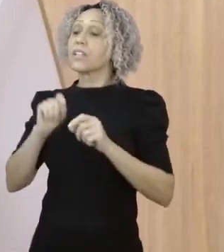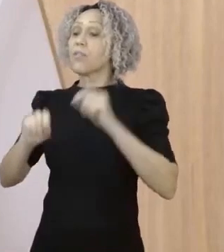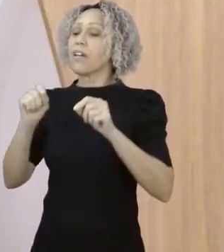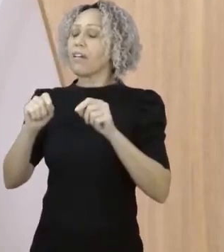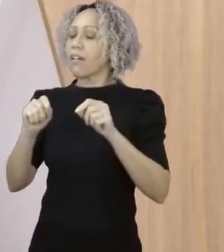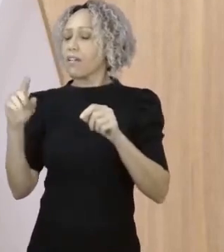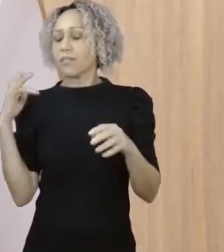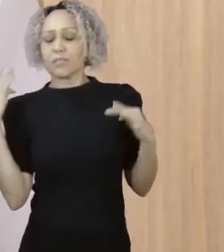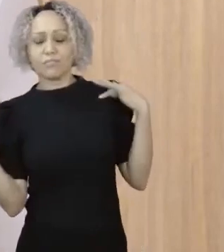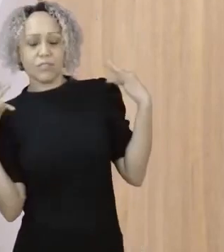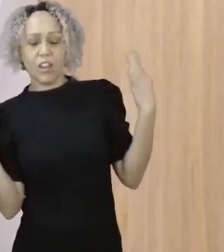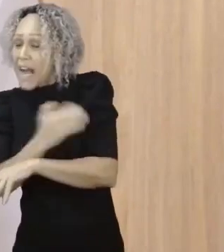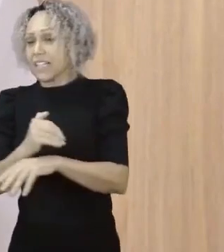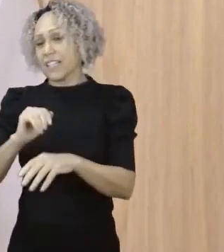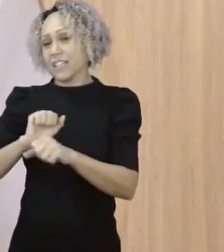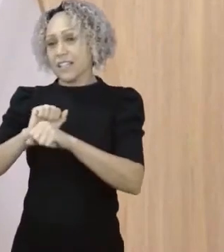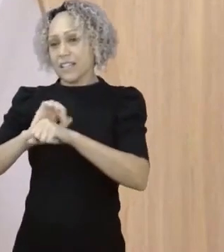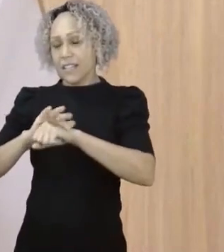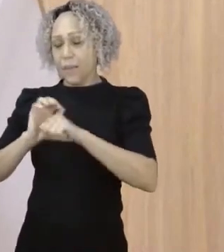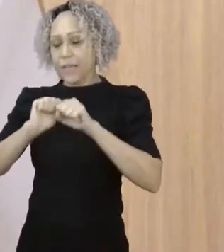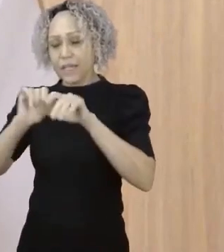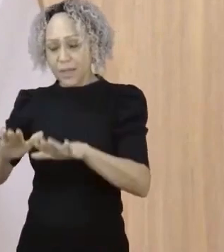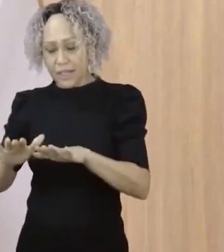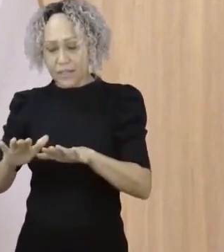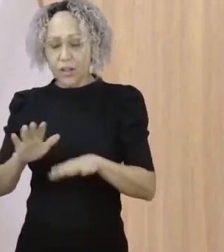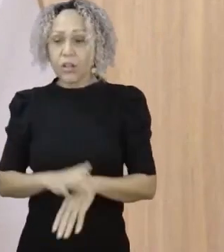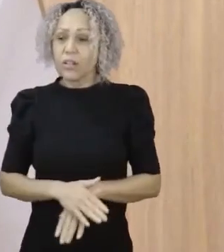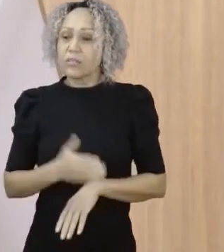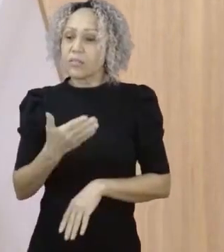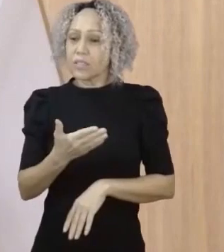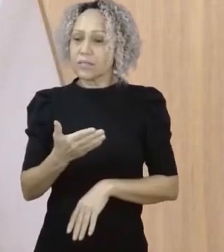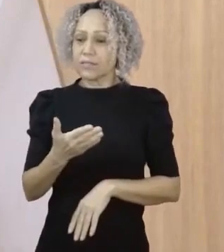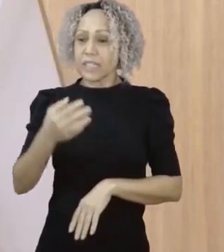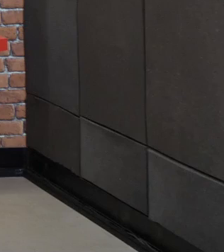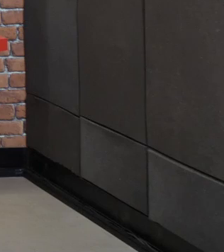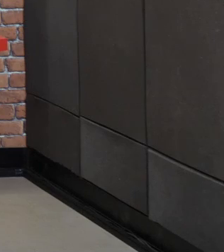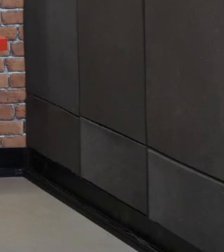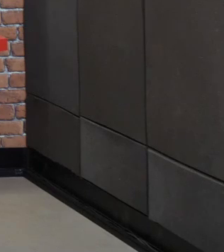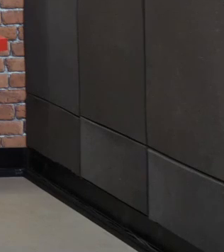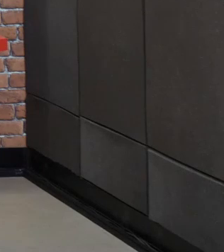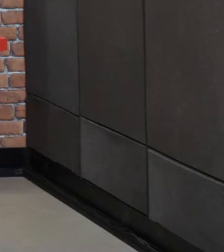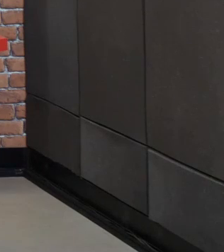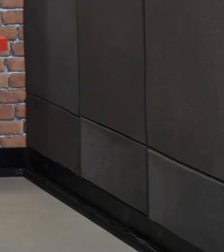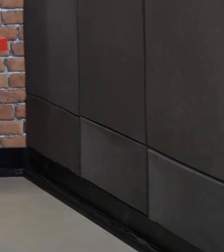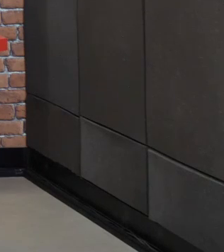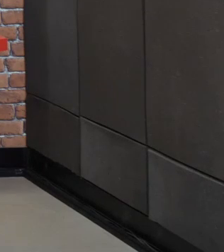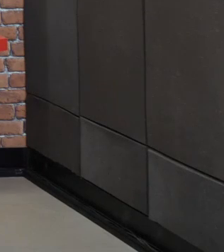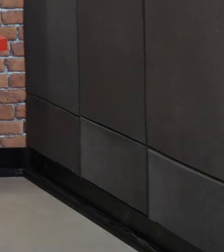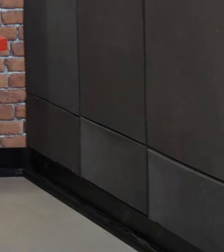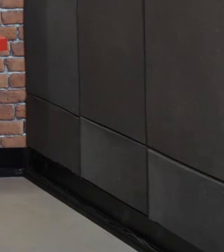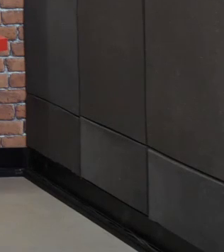muita diversidade. Então isso funcionou. O que isso quer dizer? Quer dizer emprego e renda. O turismo hoje é 8% do PIB.